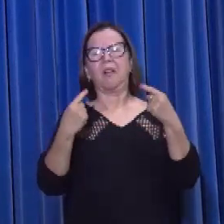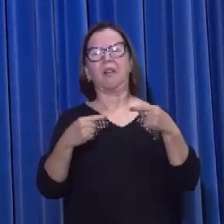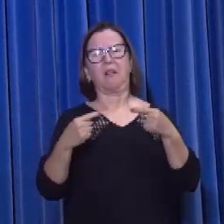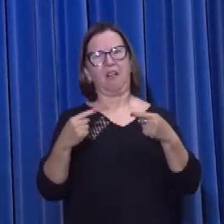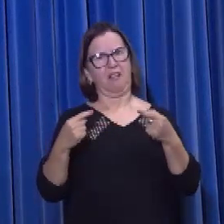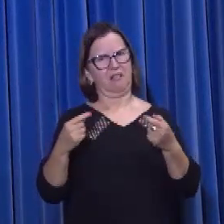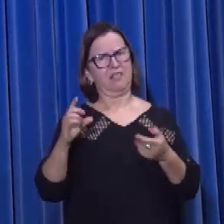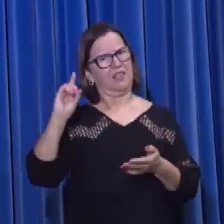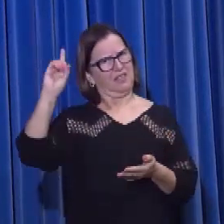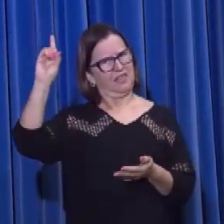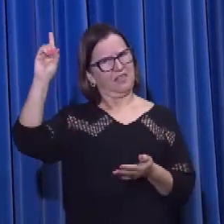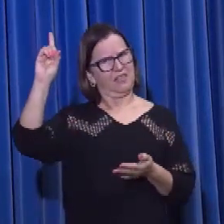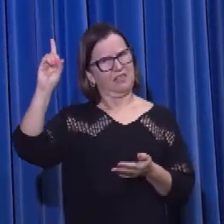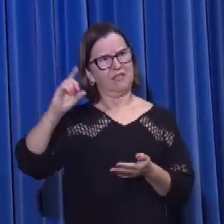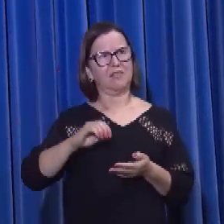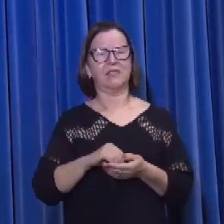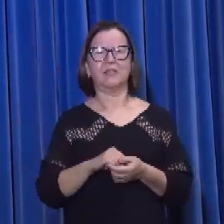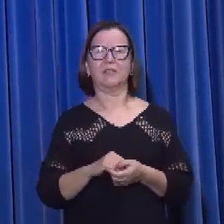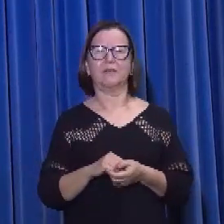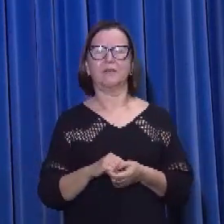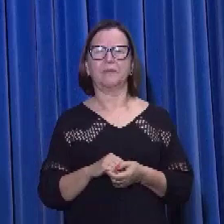O ser humano